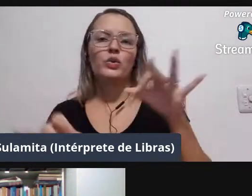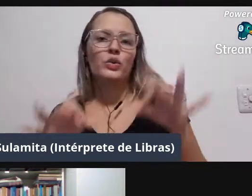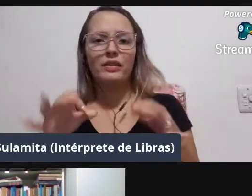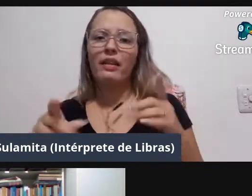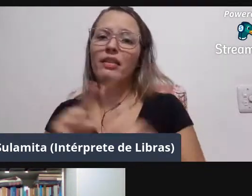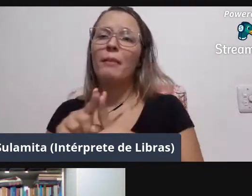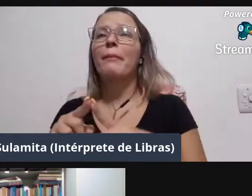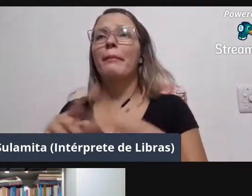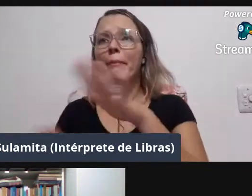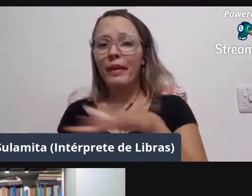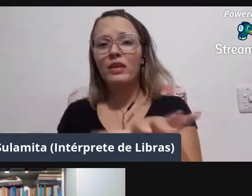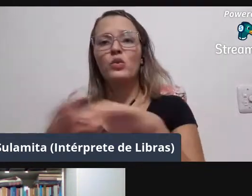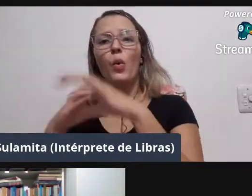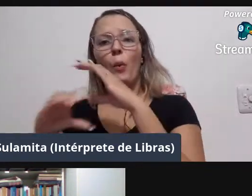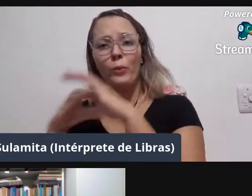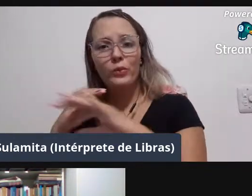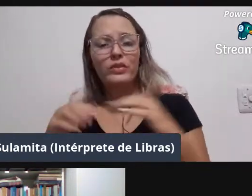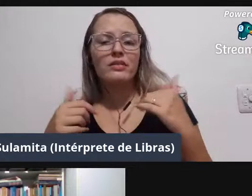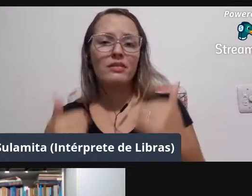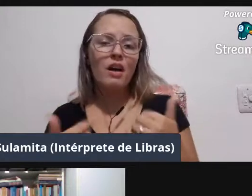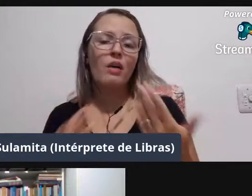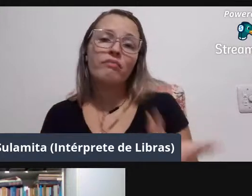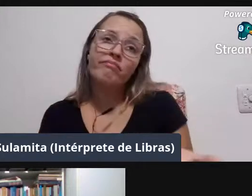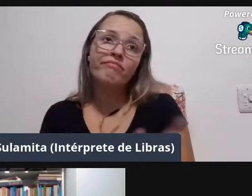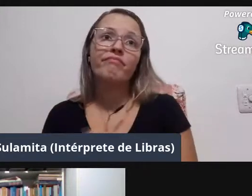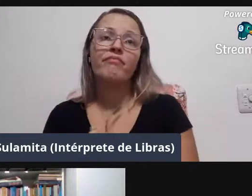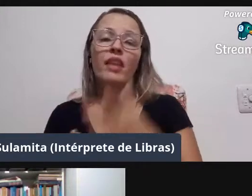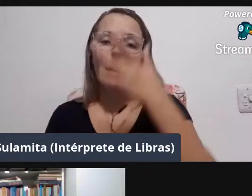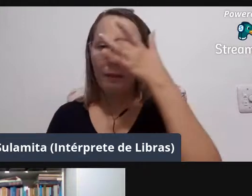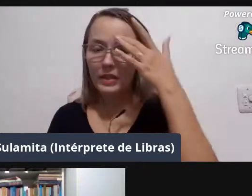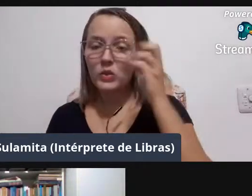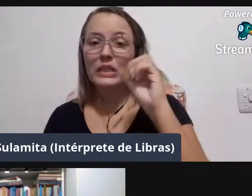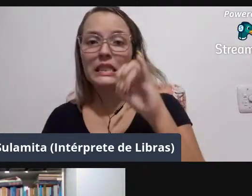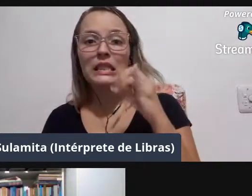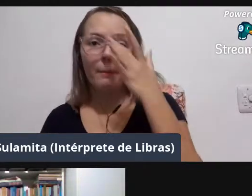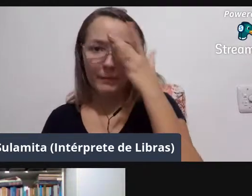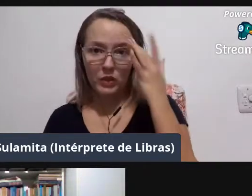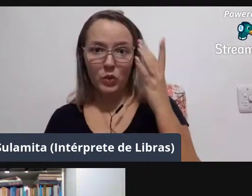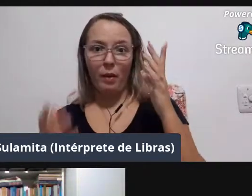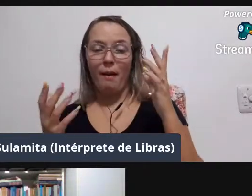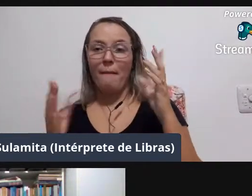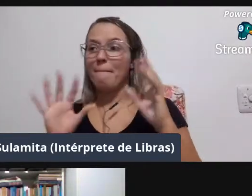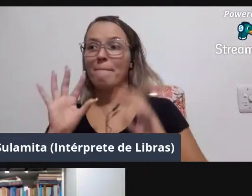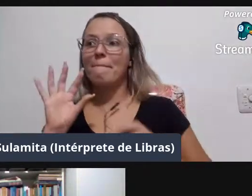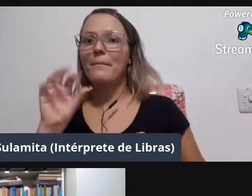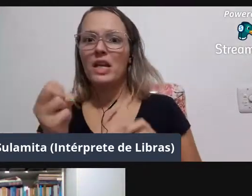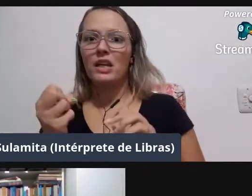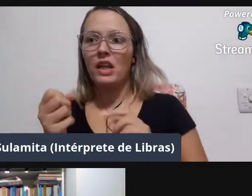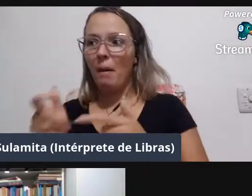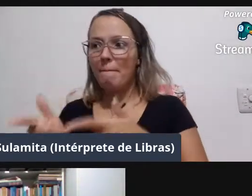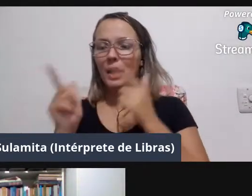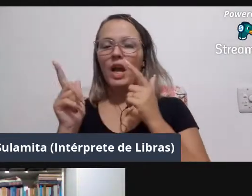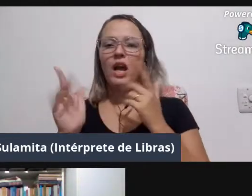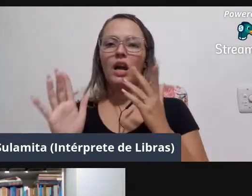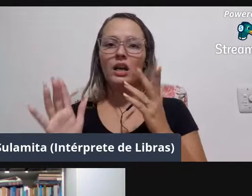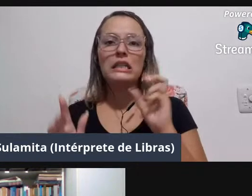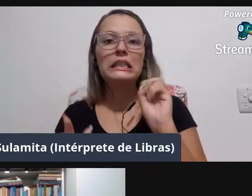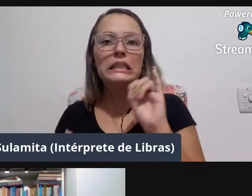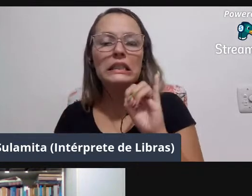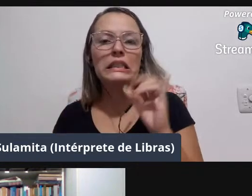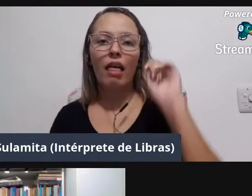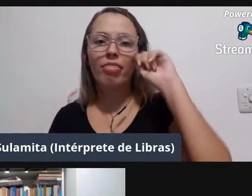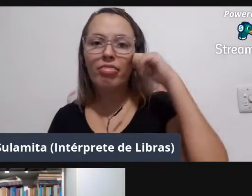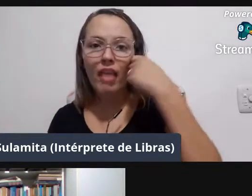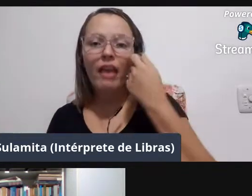né? A pessoa, se ela for pega cometendo um crime parecido, ela ganha penas mais altas. Se ela é